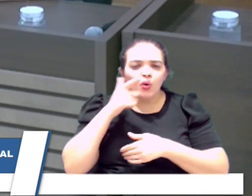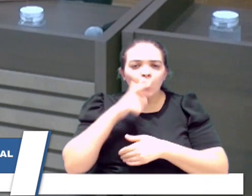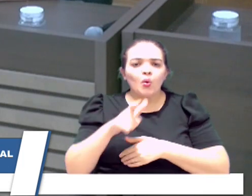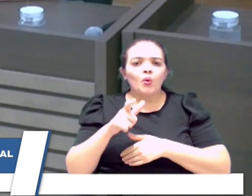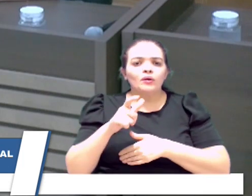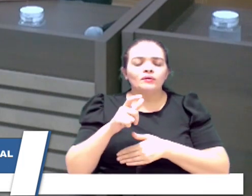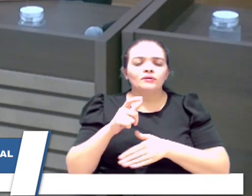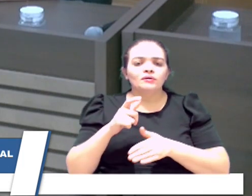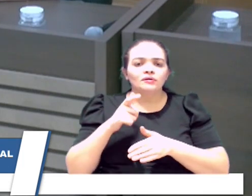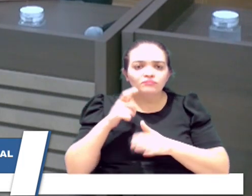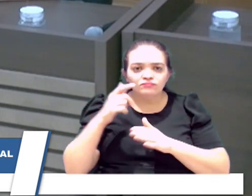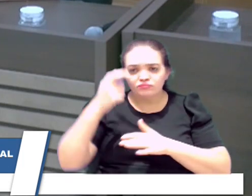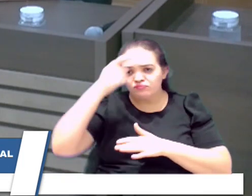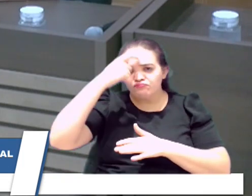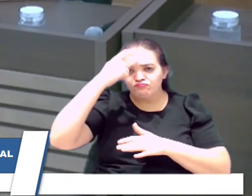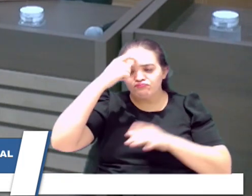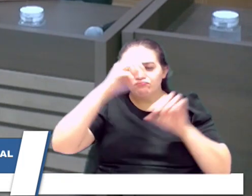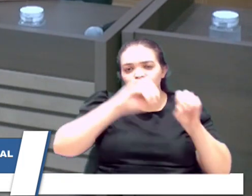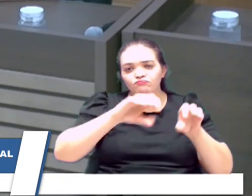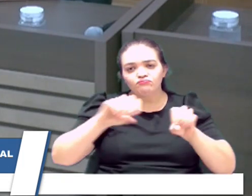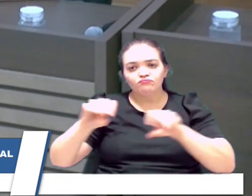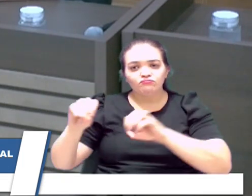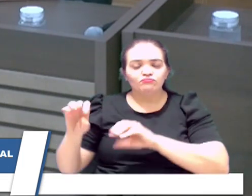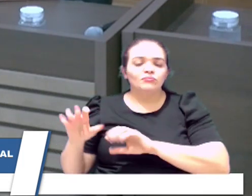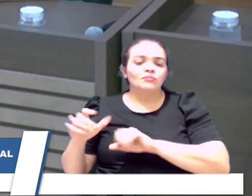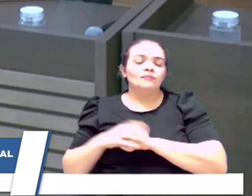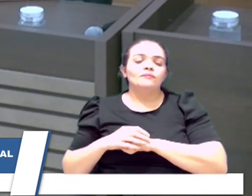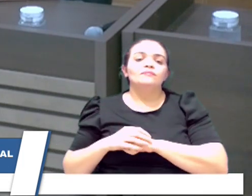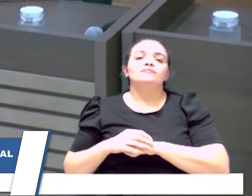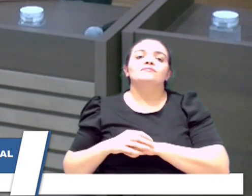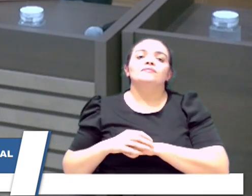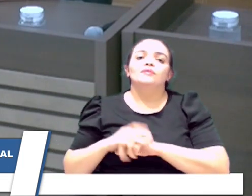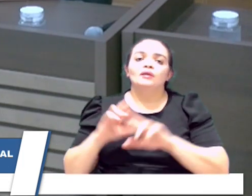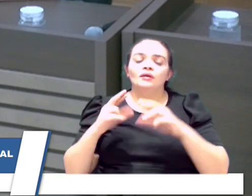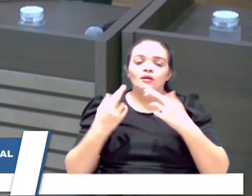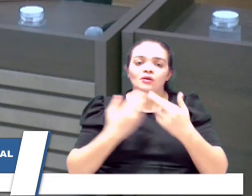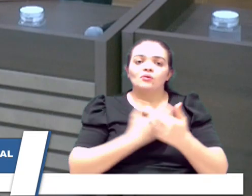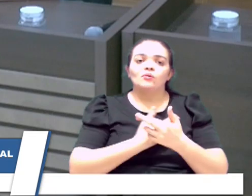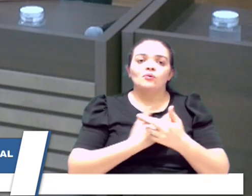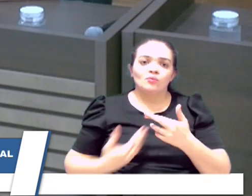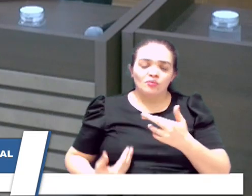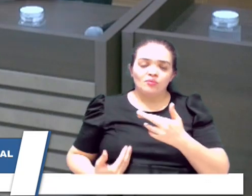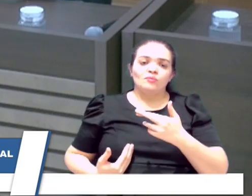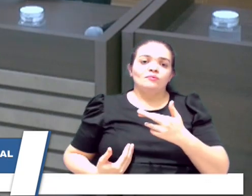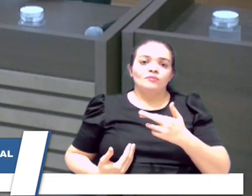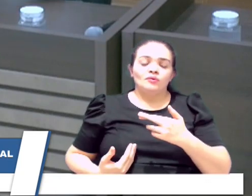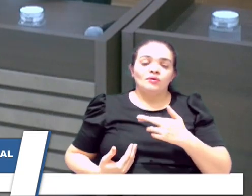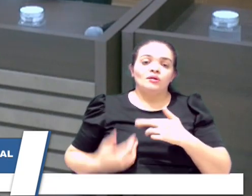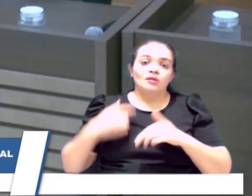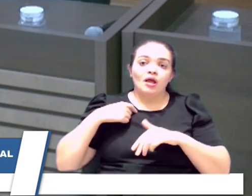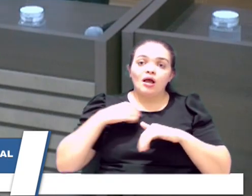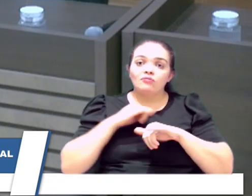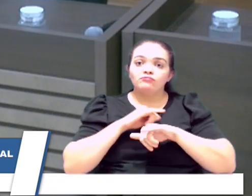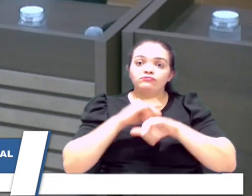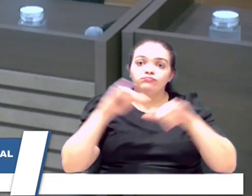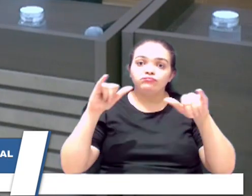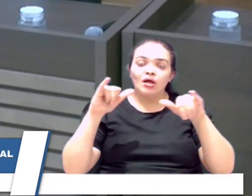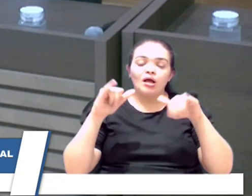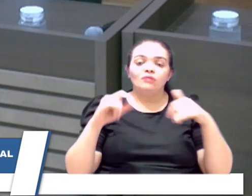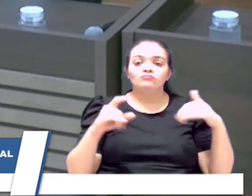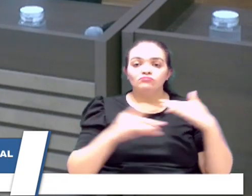na consciência das pessoas. Por isso que essa audiência pública está sendo transmitida para toda a